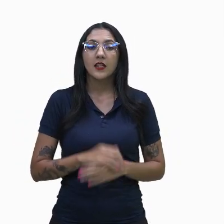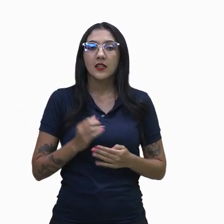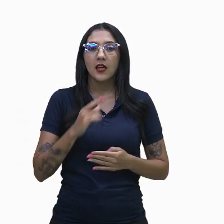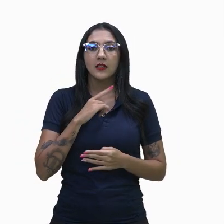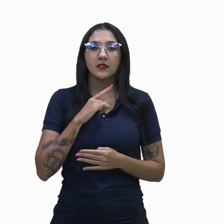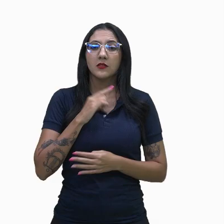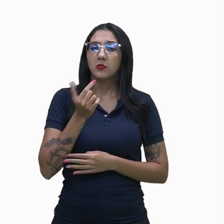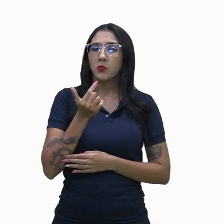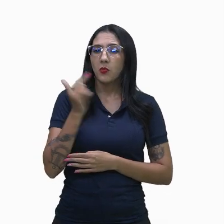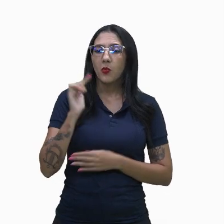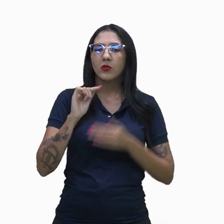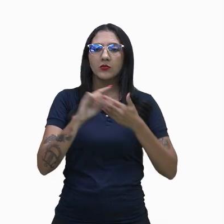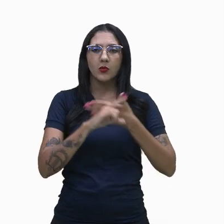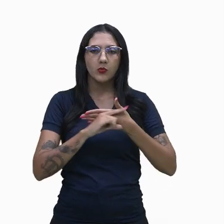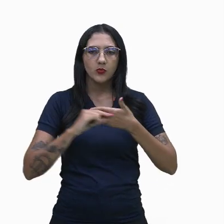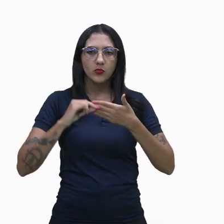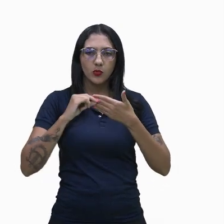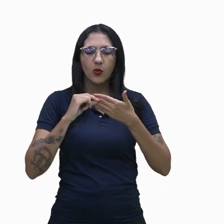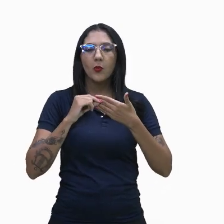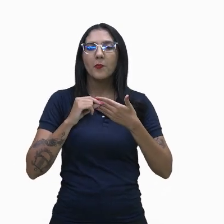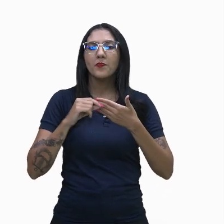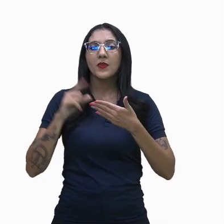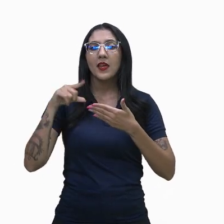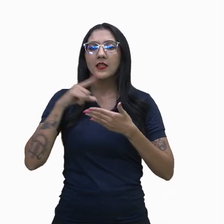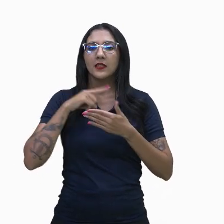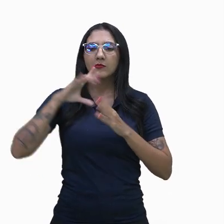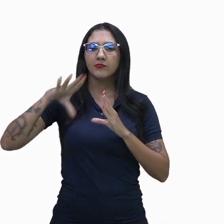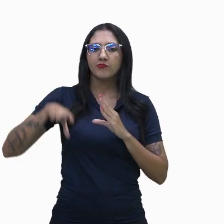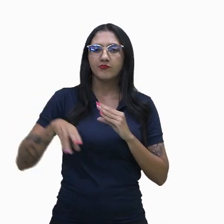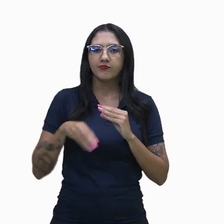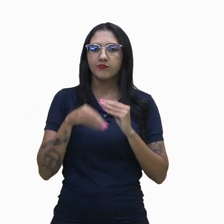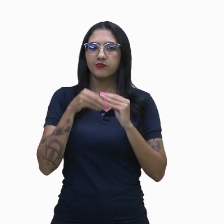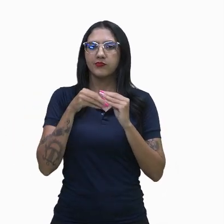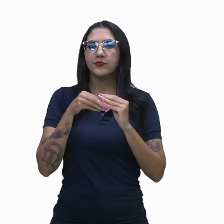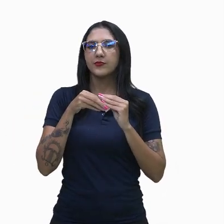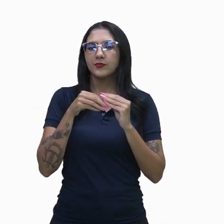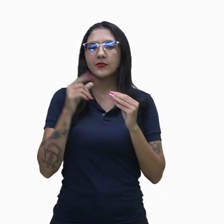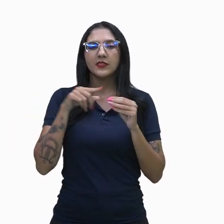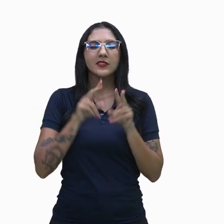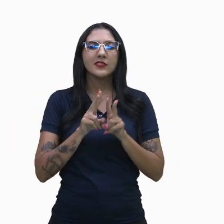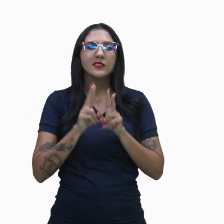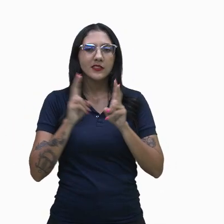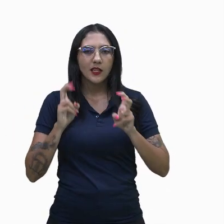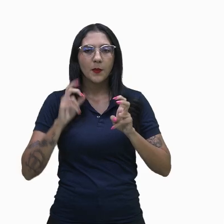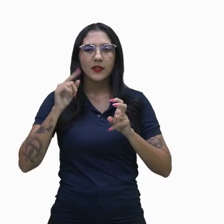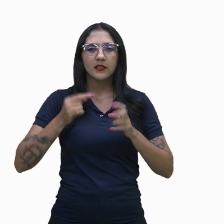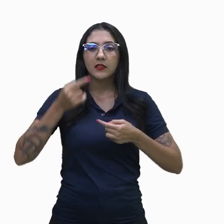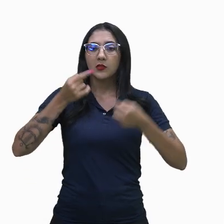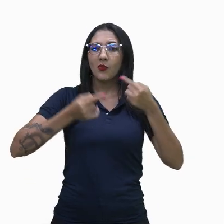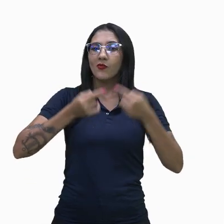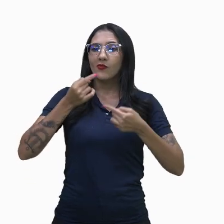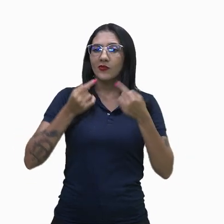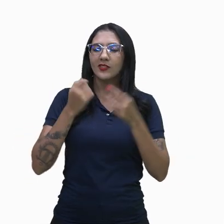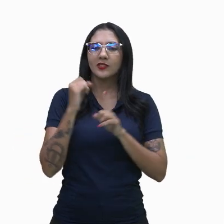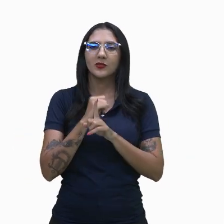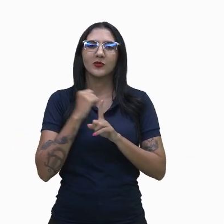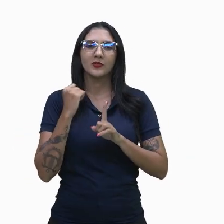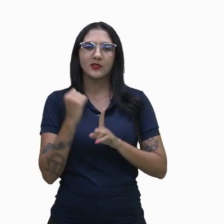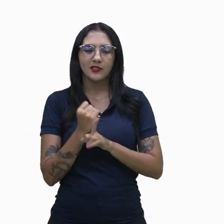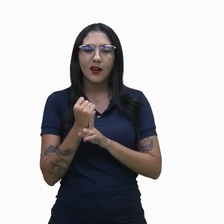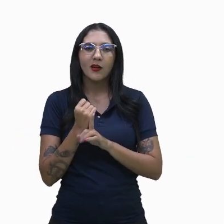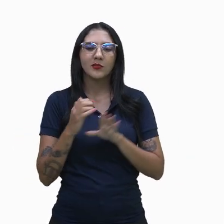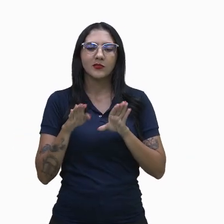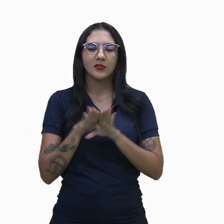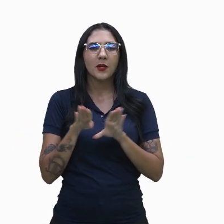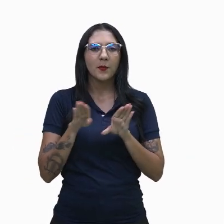também estudioso, né, professor, para complementar aí para a gente essa questão desses conflitos sociais, né, essa questão dessa expropriação